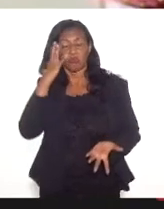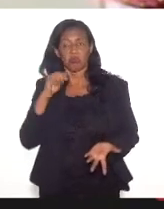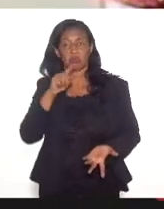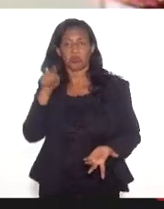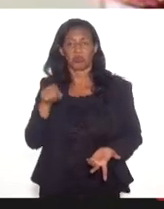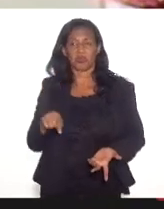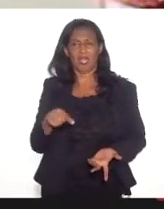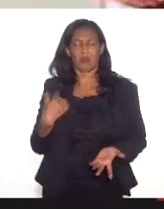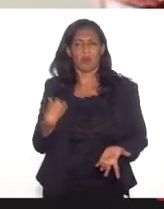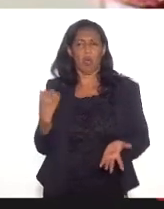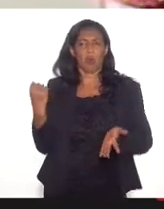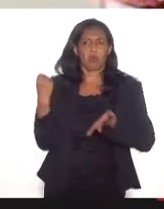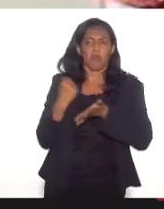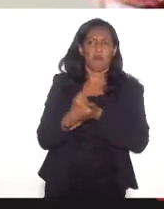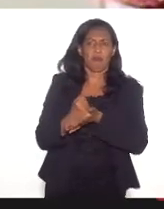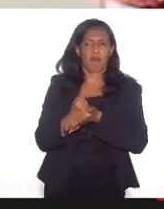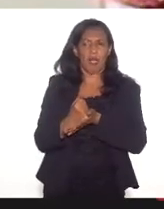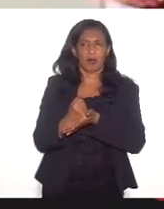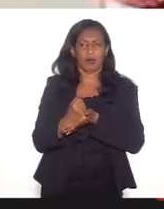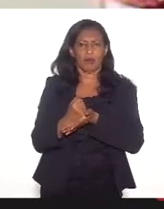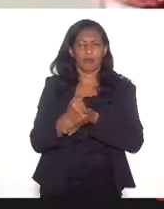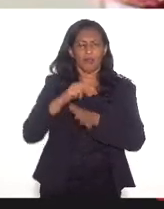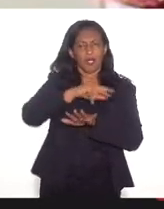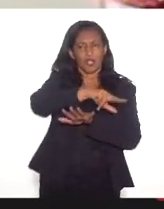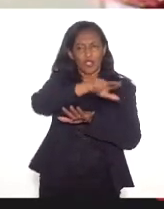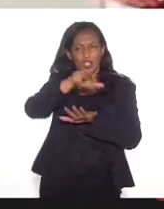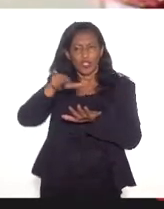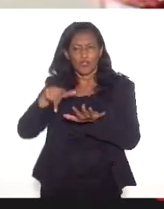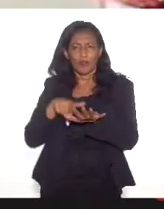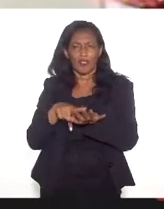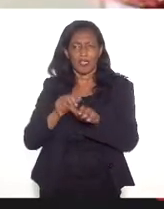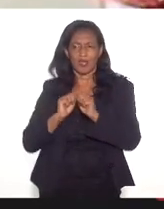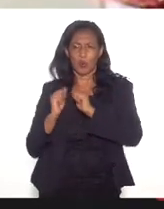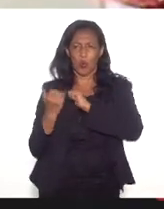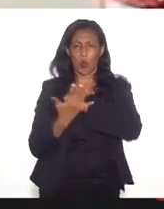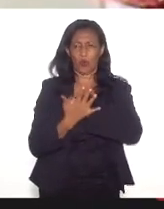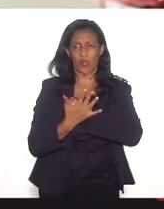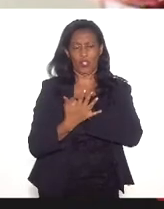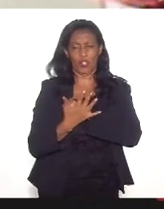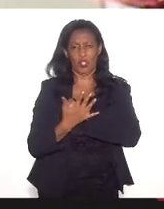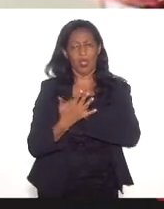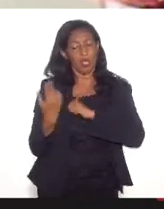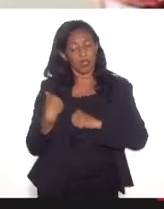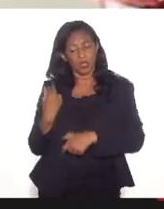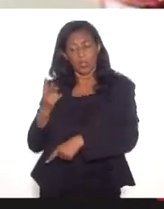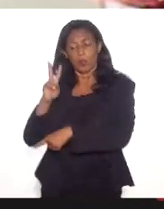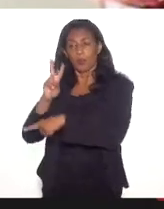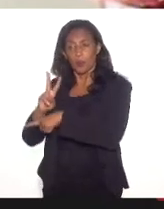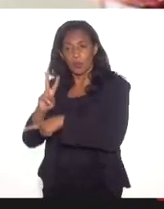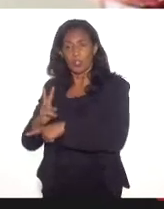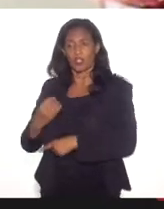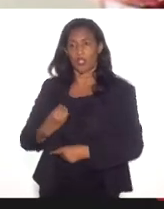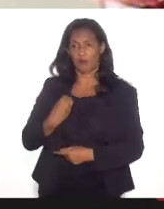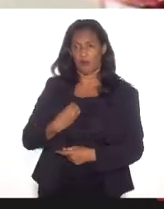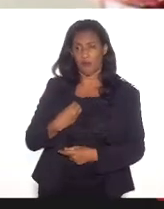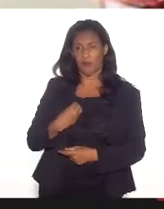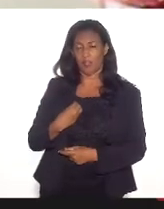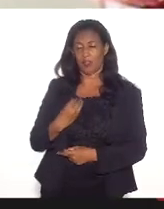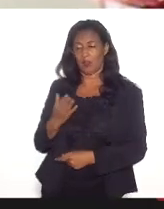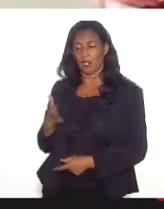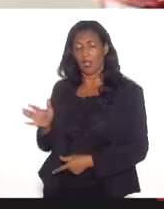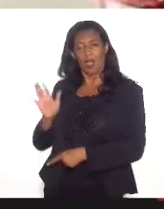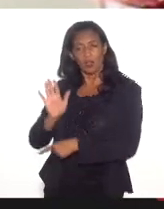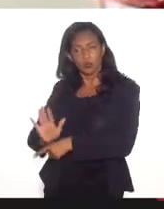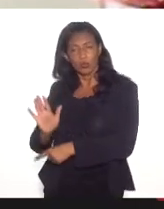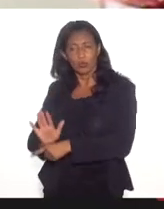o impacto dessas novas variantes. Então, a gente tem que atuar para preservar vidas, para tirar famílias da pobreza e tirar famílias da fome.